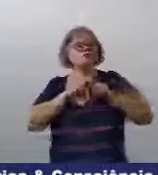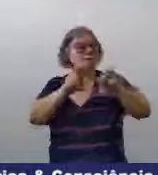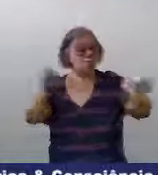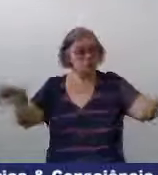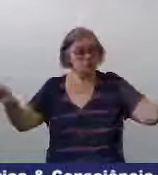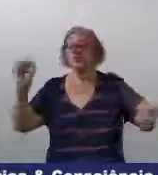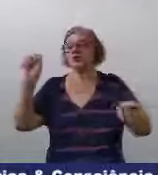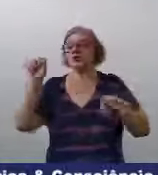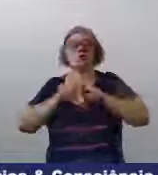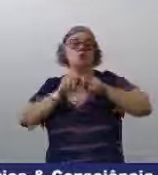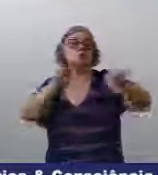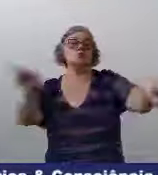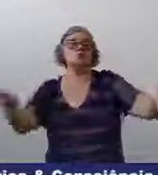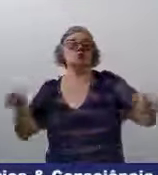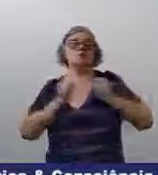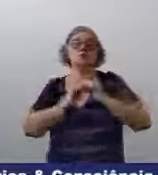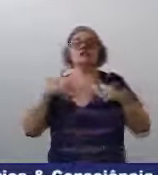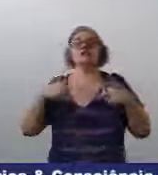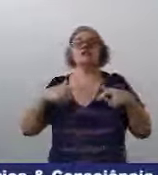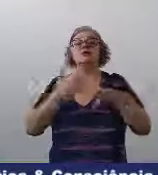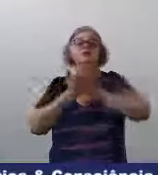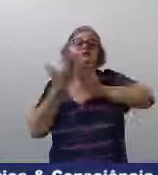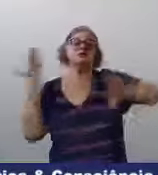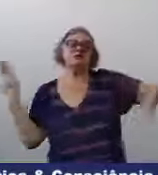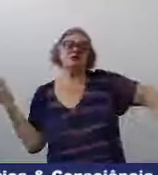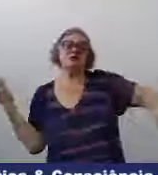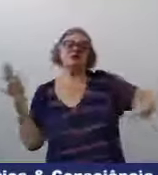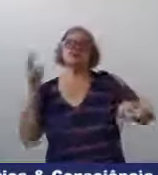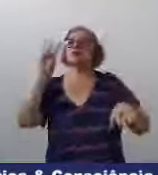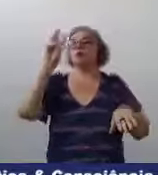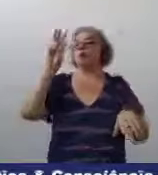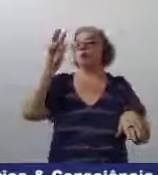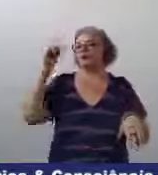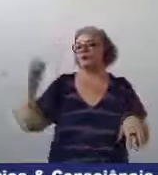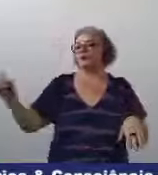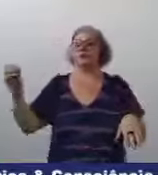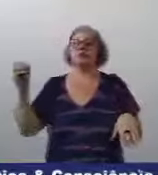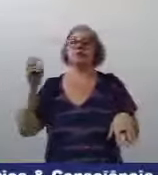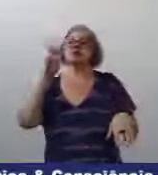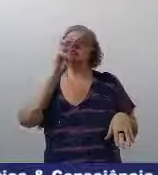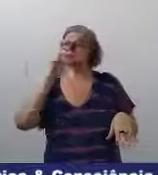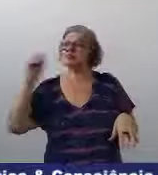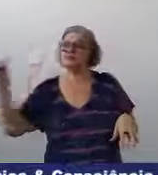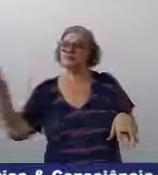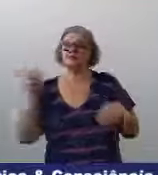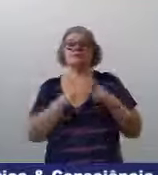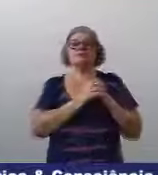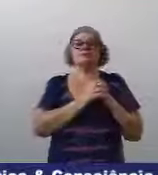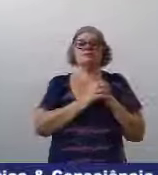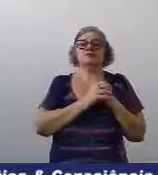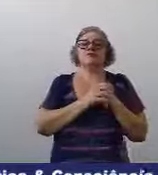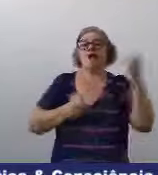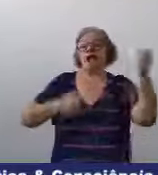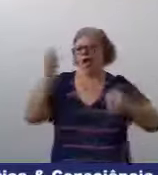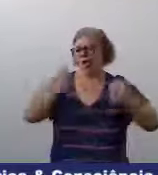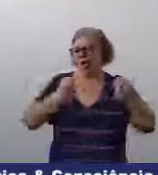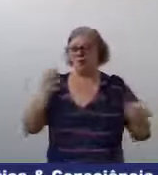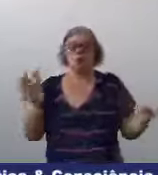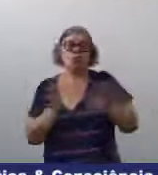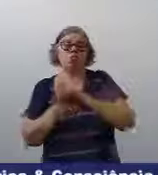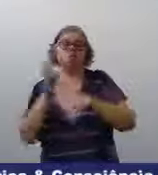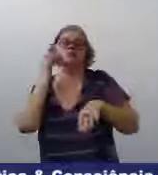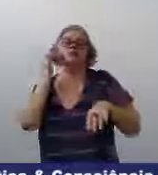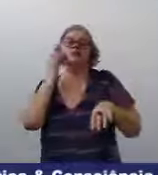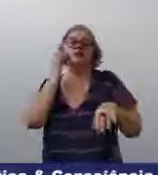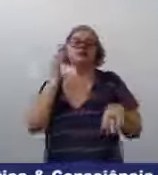fossem fótons de luz, eles estariam se afastando, 2 fótons de luz, a 300, muda um pouquinho a velocidade, os nossos motoristas